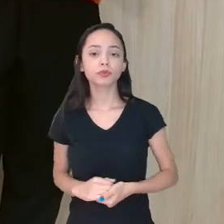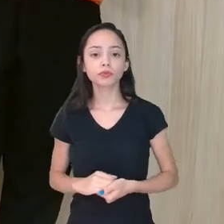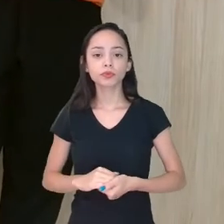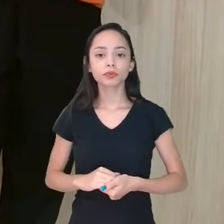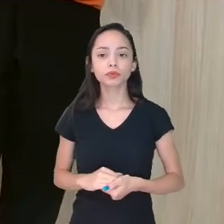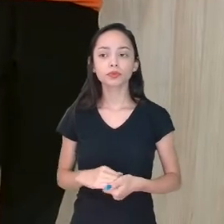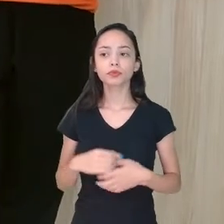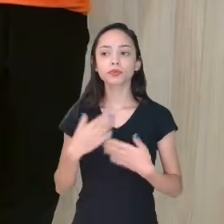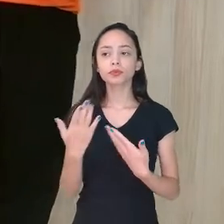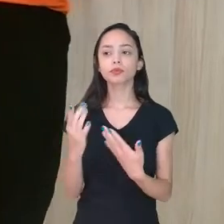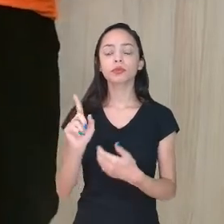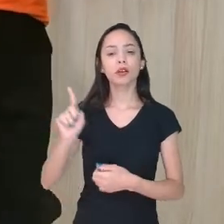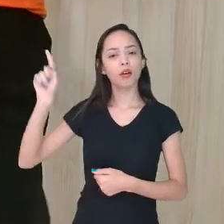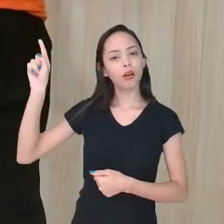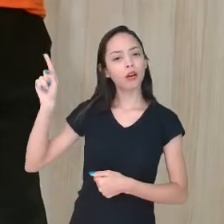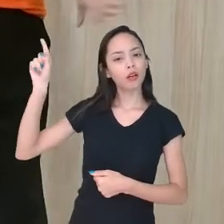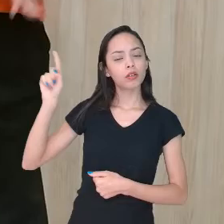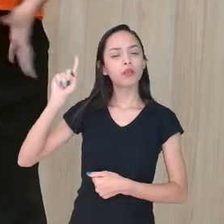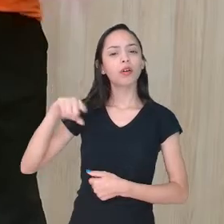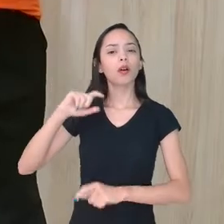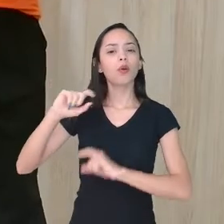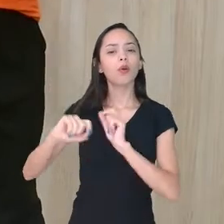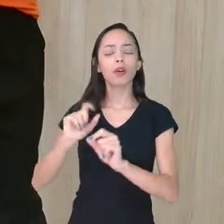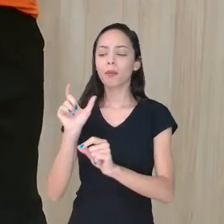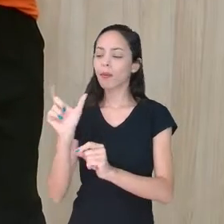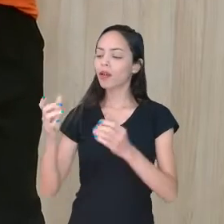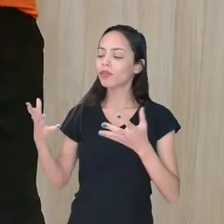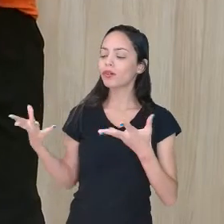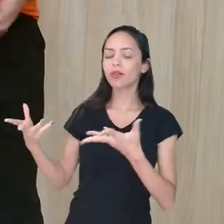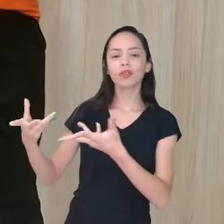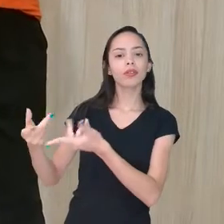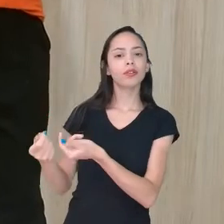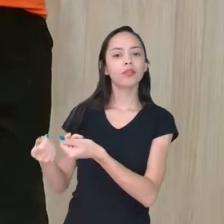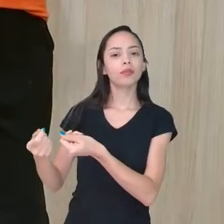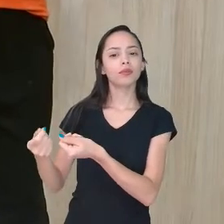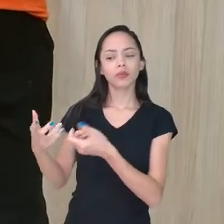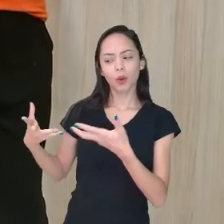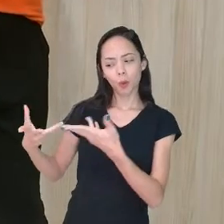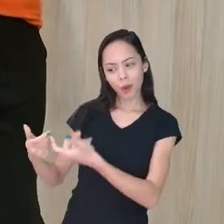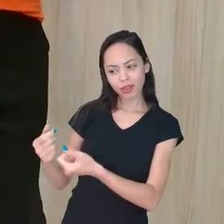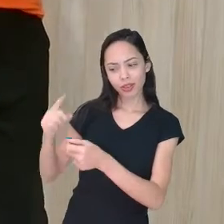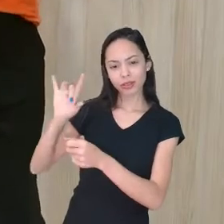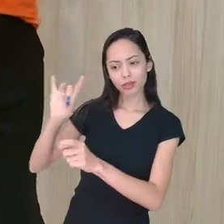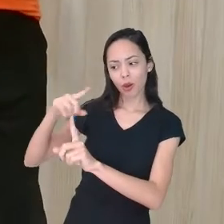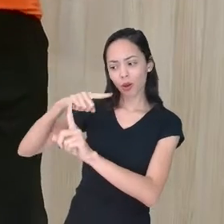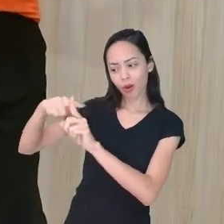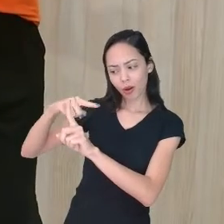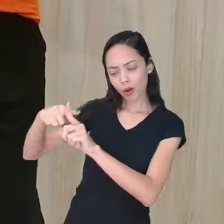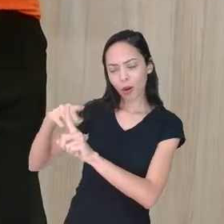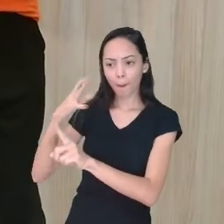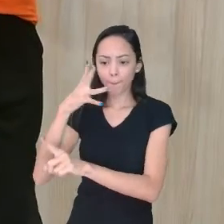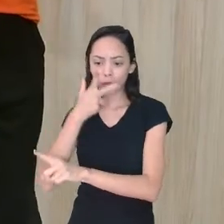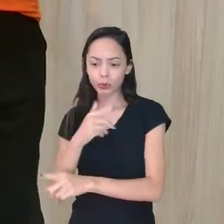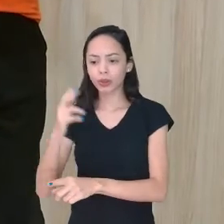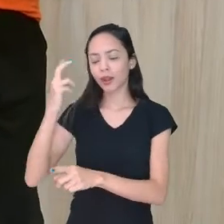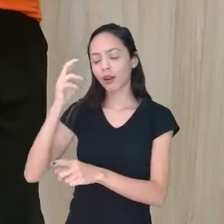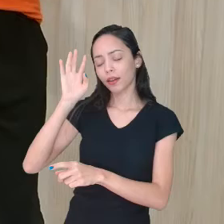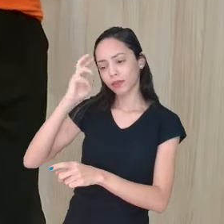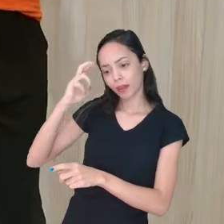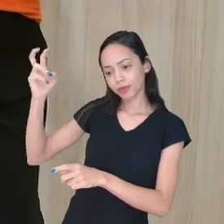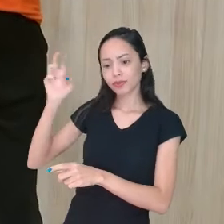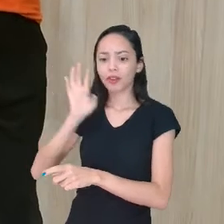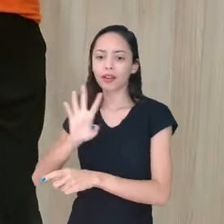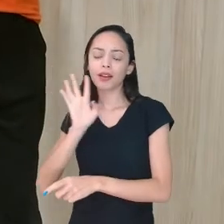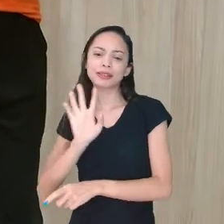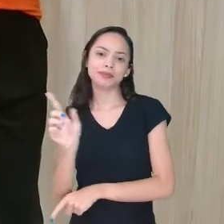aquela palavra que dá uma qualidade. Quando eu digo dar qualidade, não é só qualidade boa, não. Ah, ela é legal, é bonita, inteligente. Não,